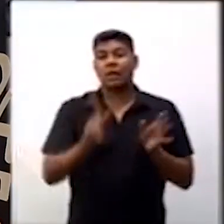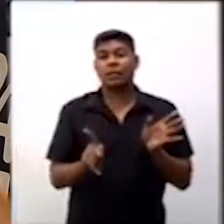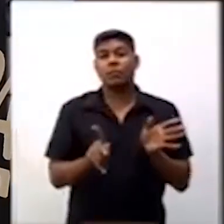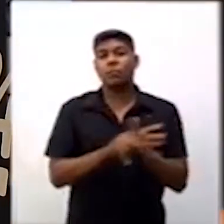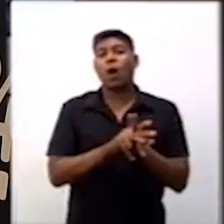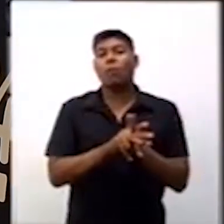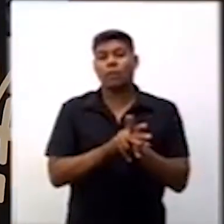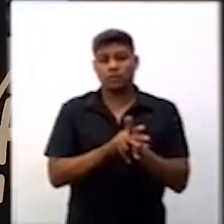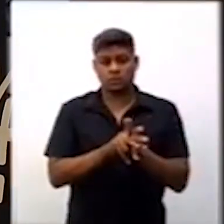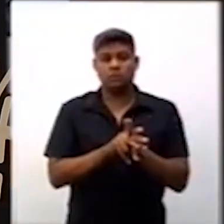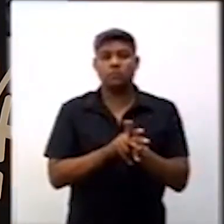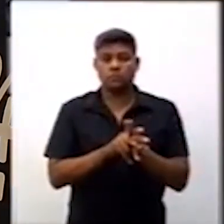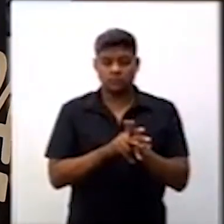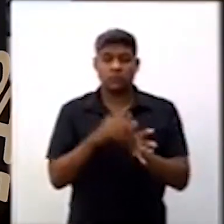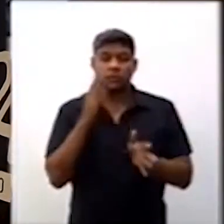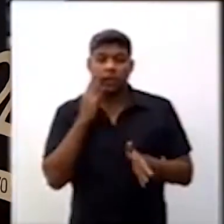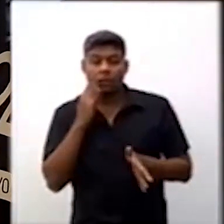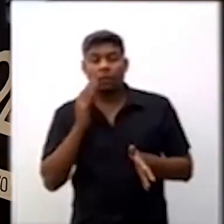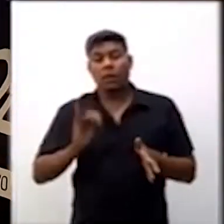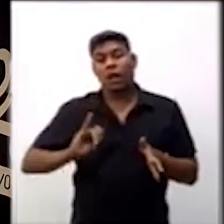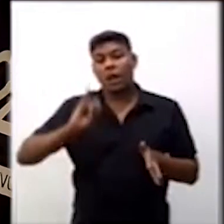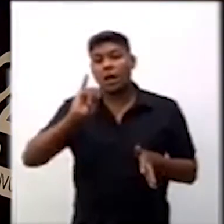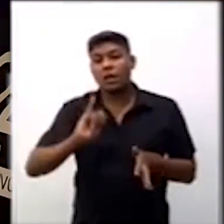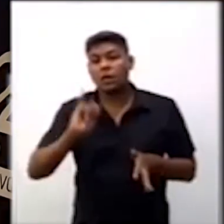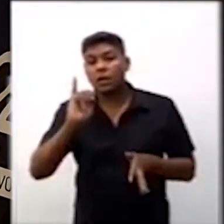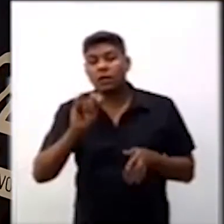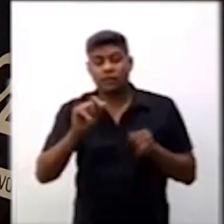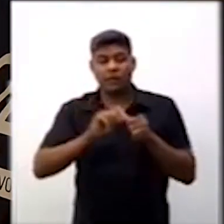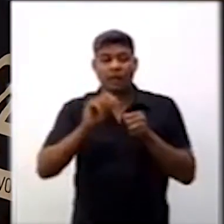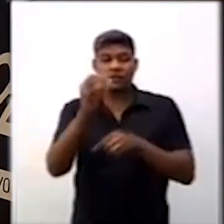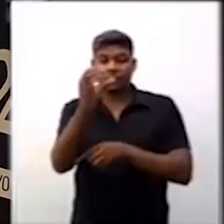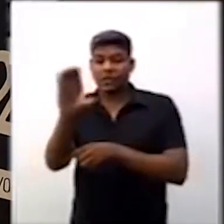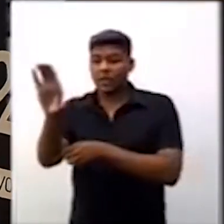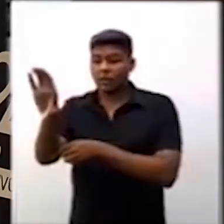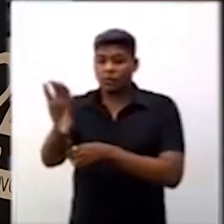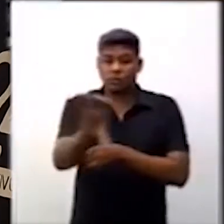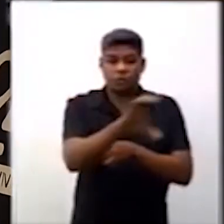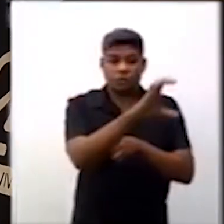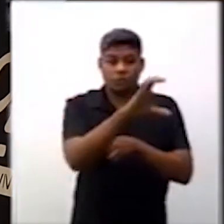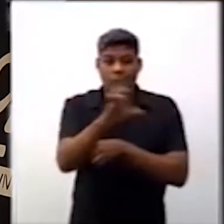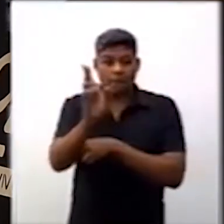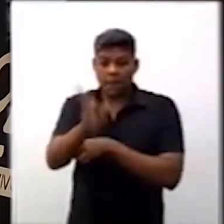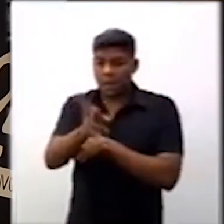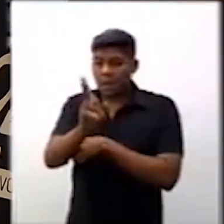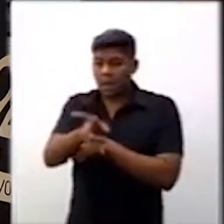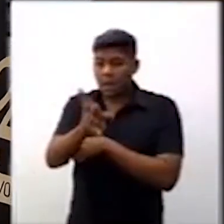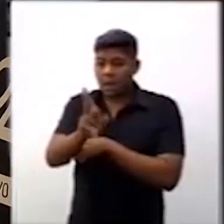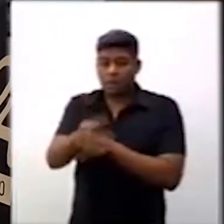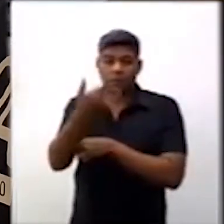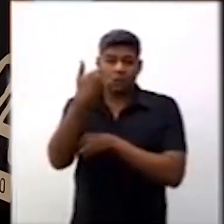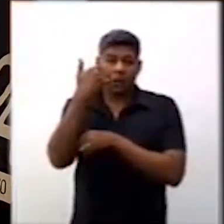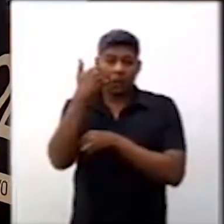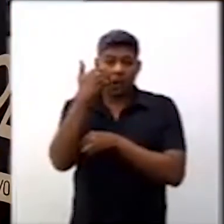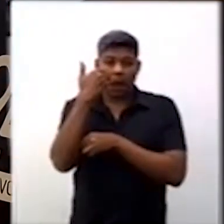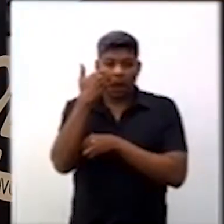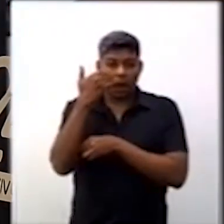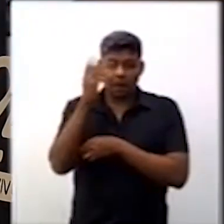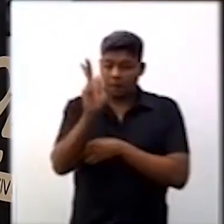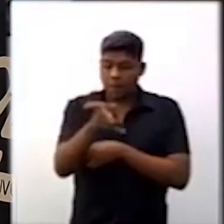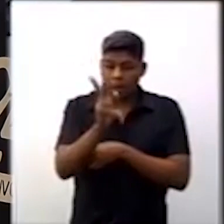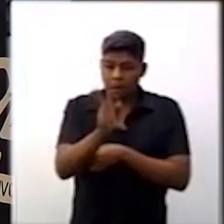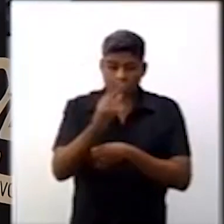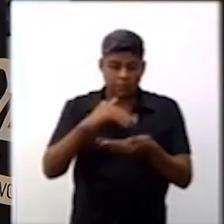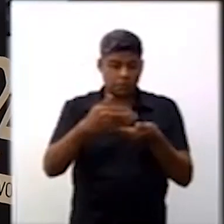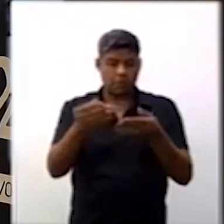própria, porque convenhamos, a corrente elétrica que faz um ventilador funcionar não é a mesma necessária para um smartphone, não é a mesma necessária